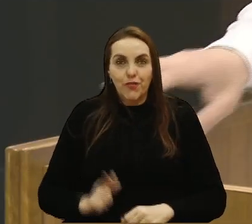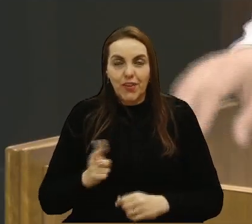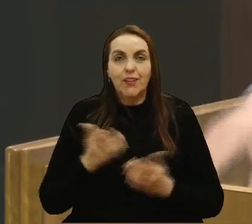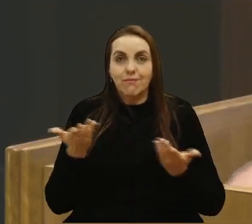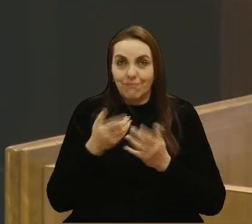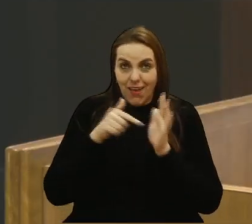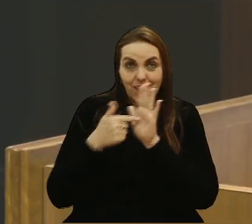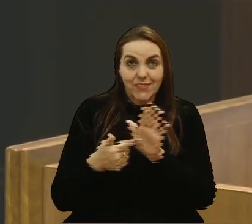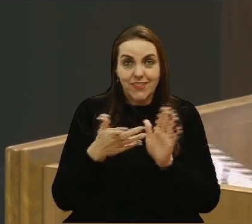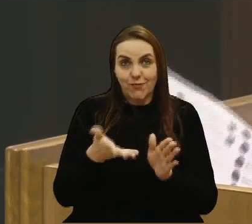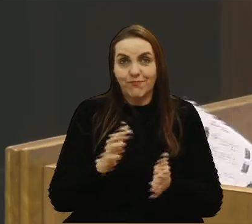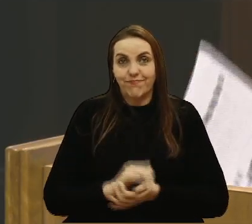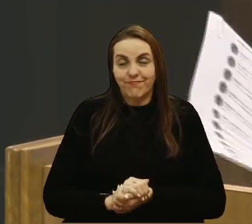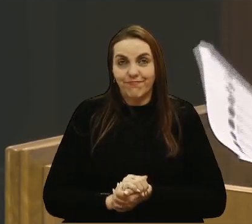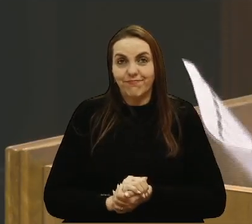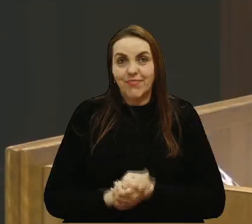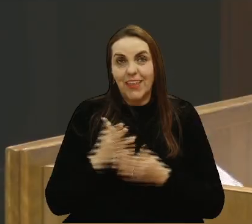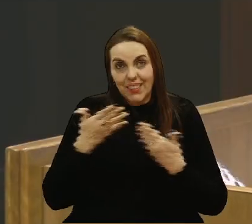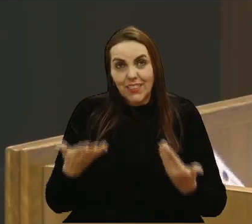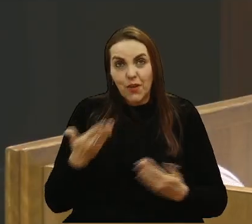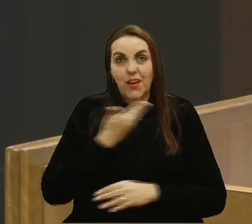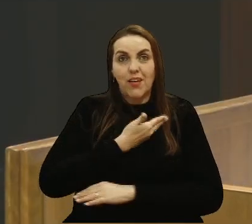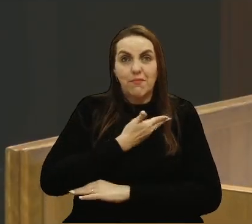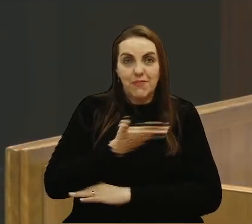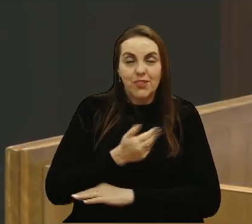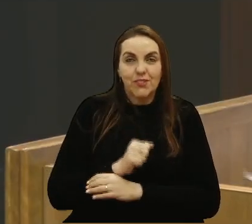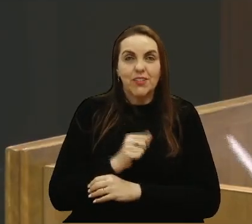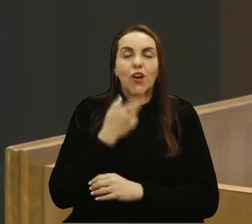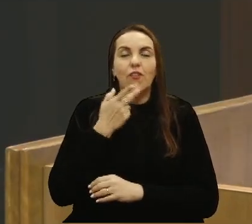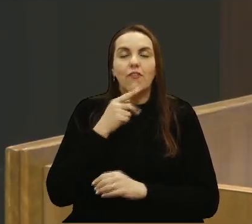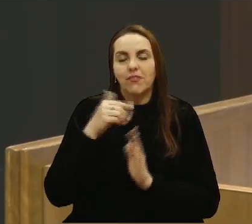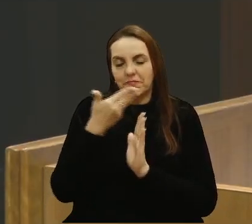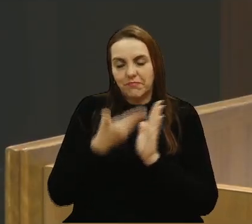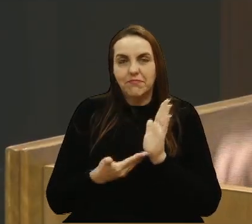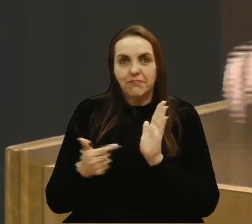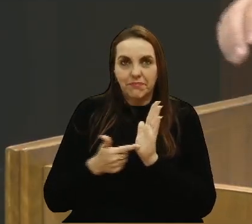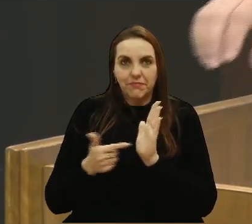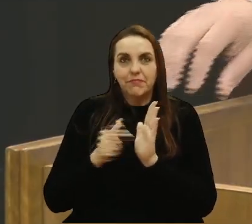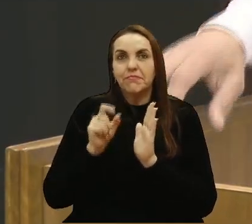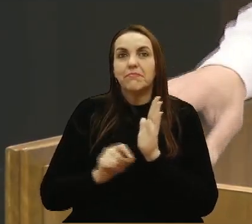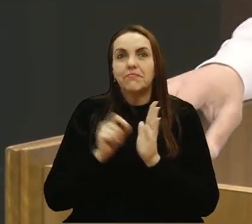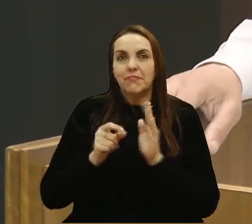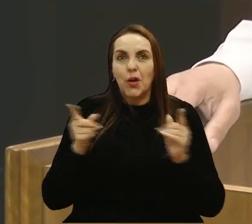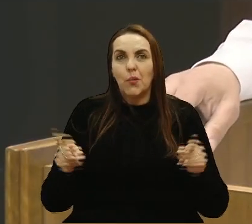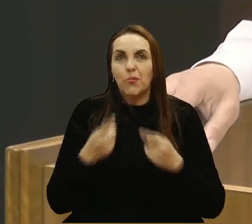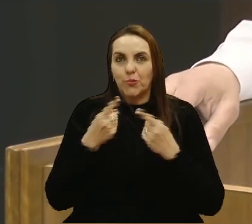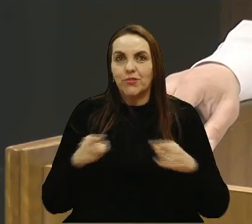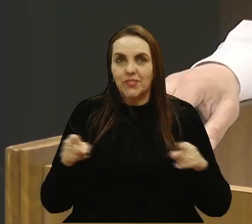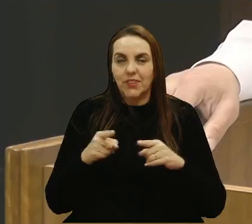estão. E aí, meus amigos, eu cito aqui uma música